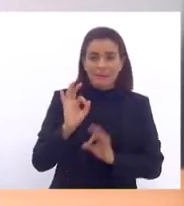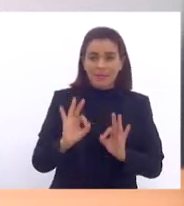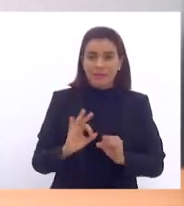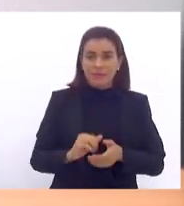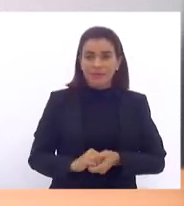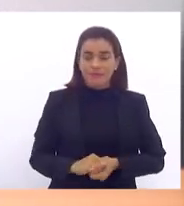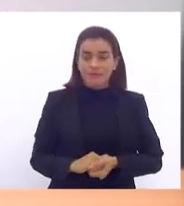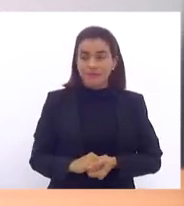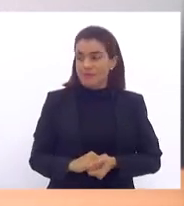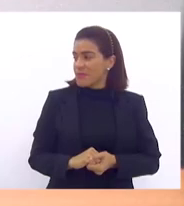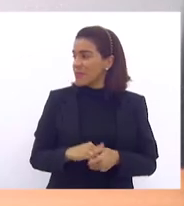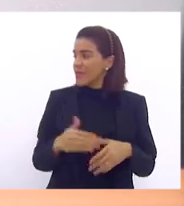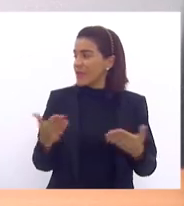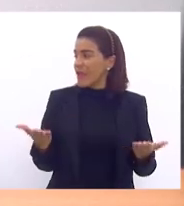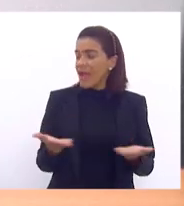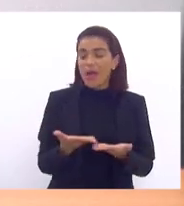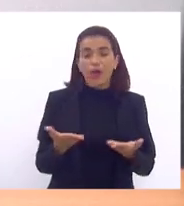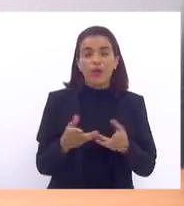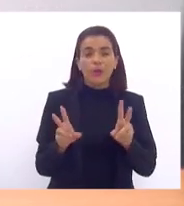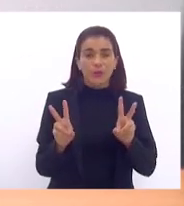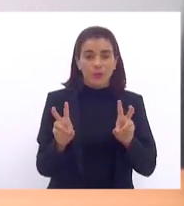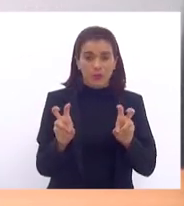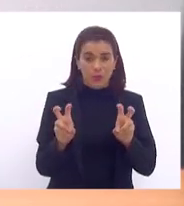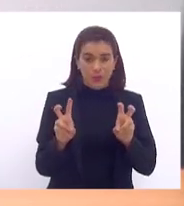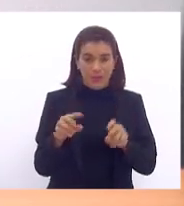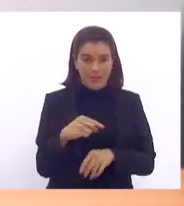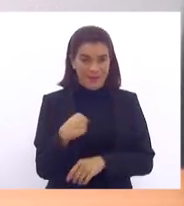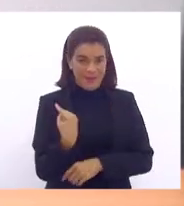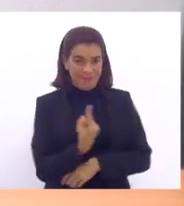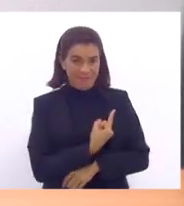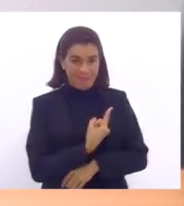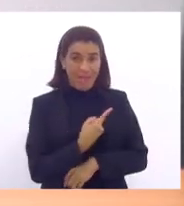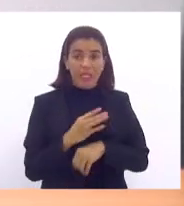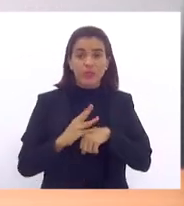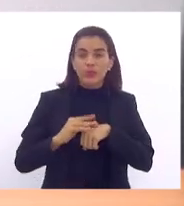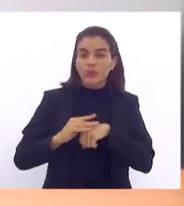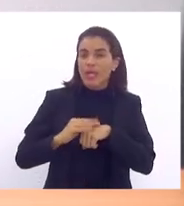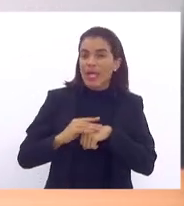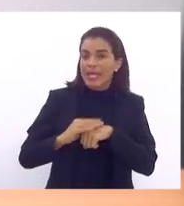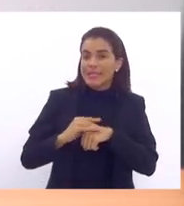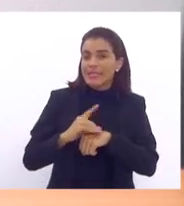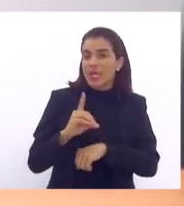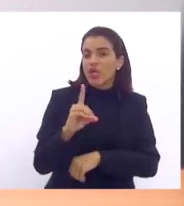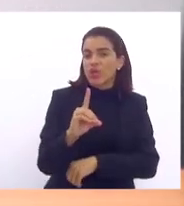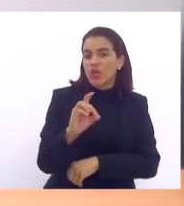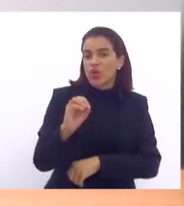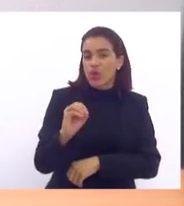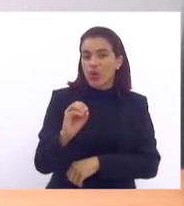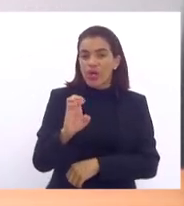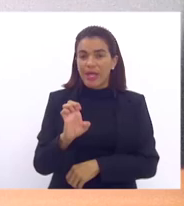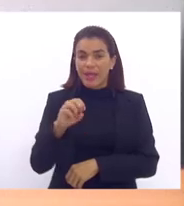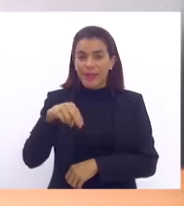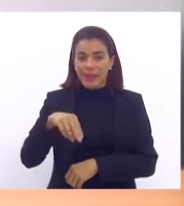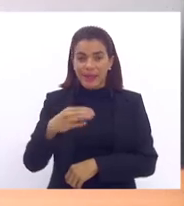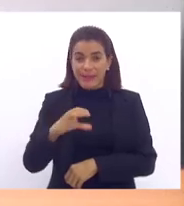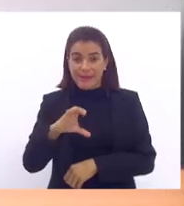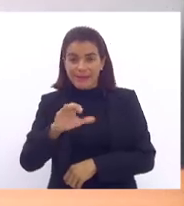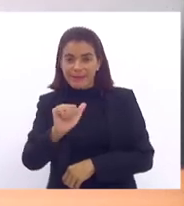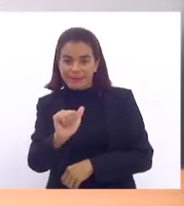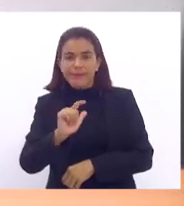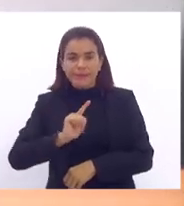mesmo agora o tema nosso hoje aqui é Doença Doença existe uma